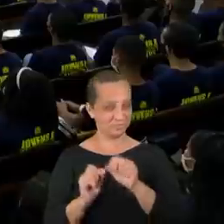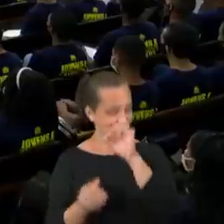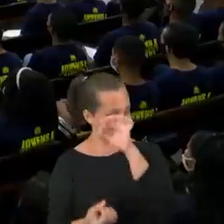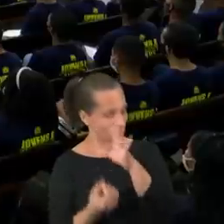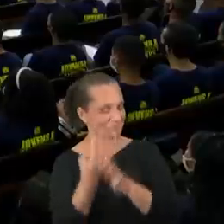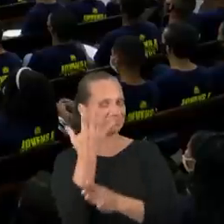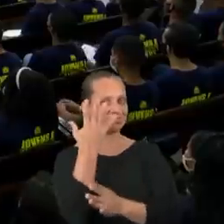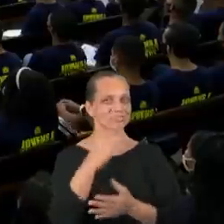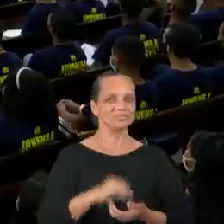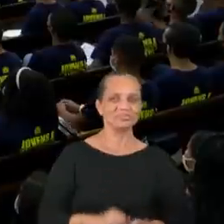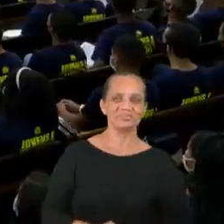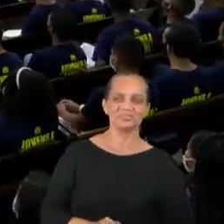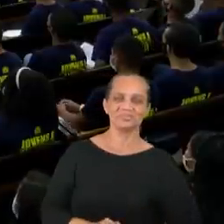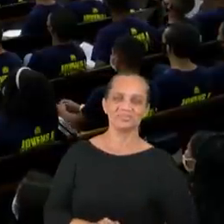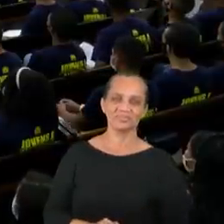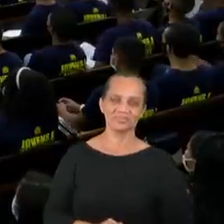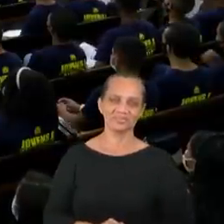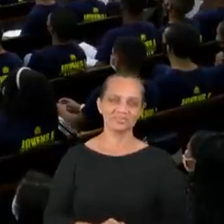Criador.